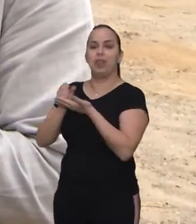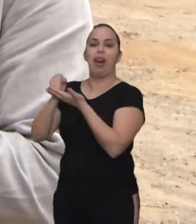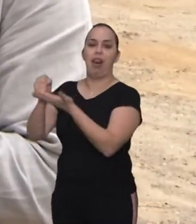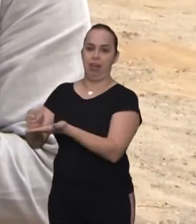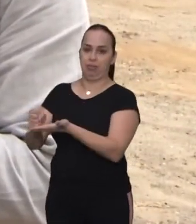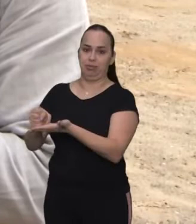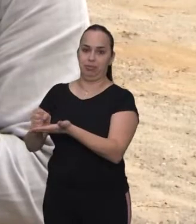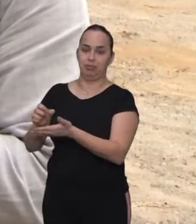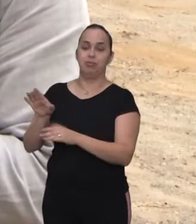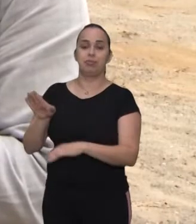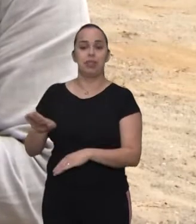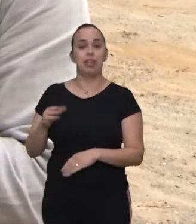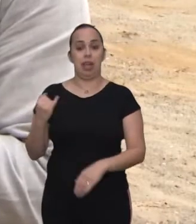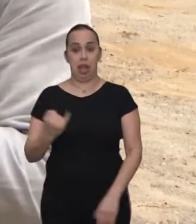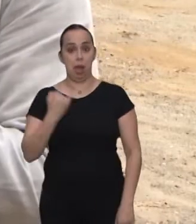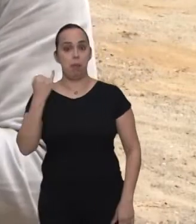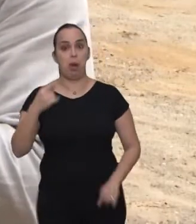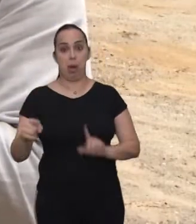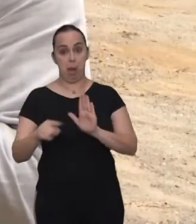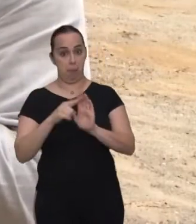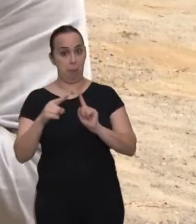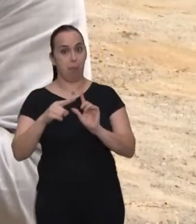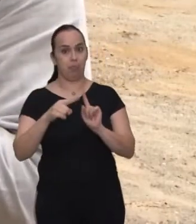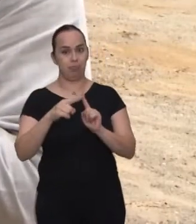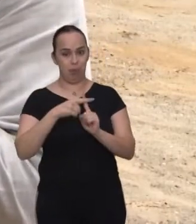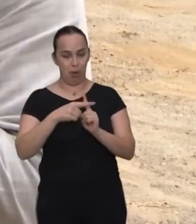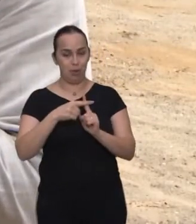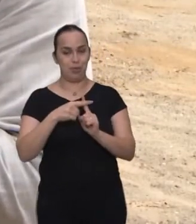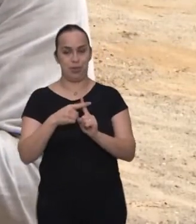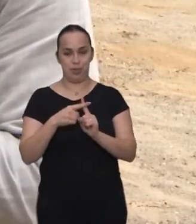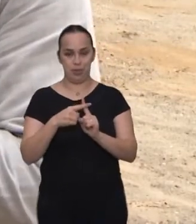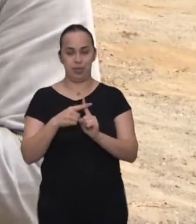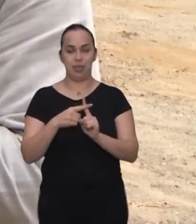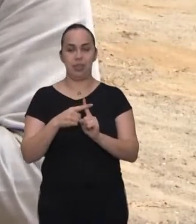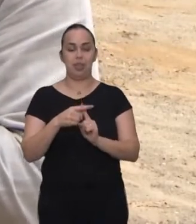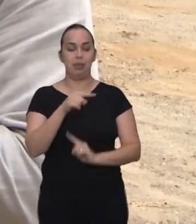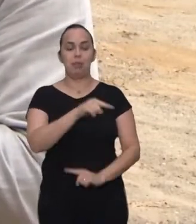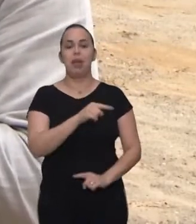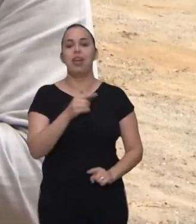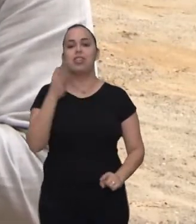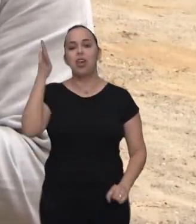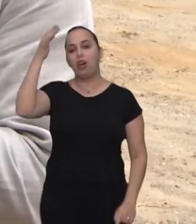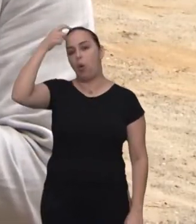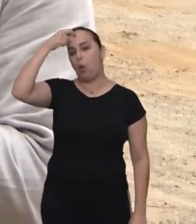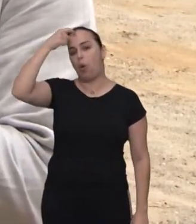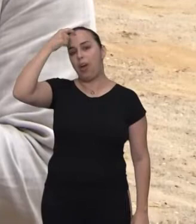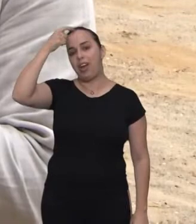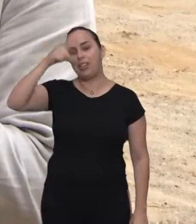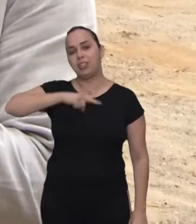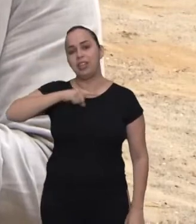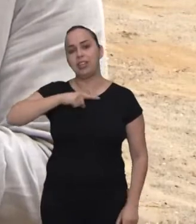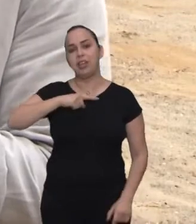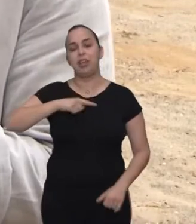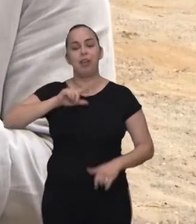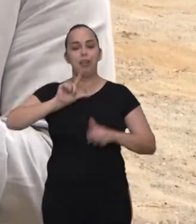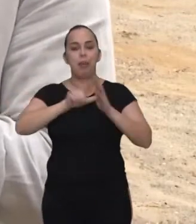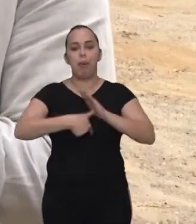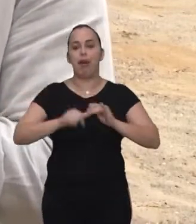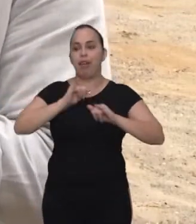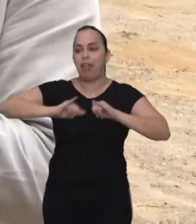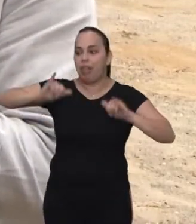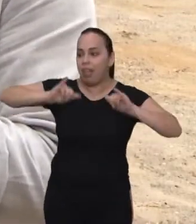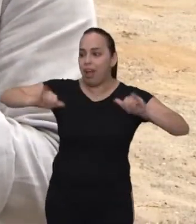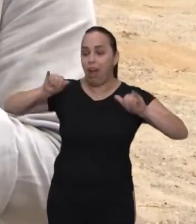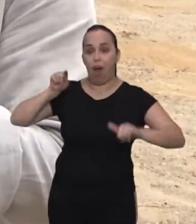isso refletiu diretamente aí nos nossos pés né esse projeto é muito positivo também né uma vez que a pessoa já tem conhecimento vai passando